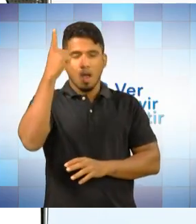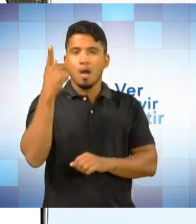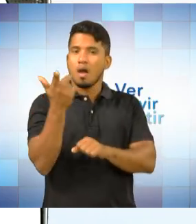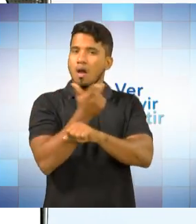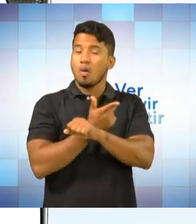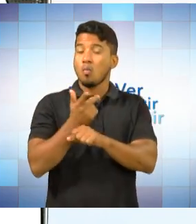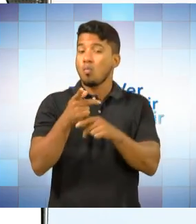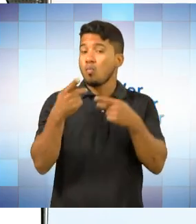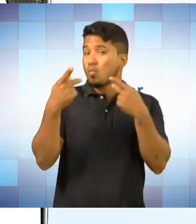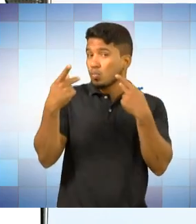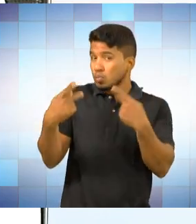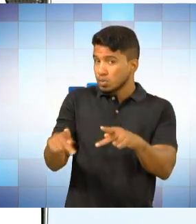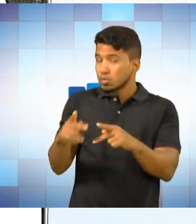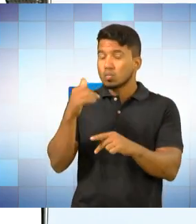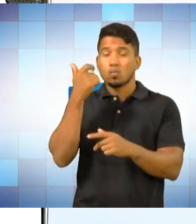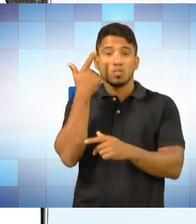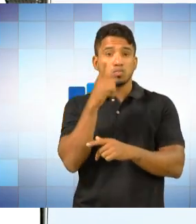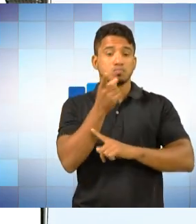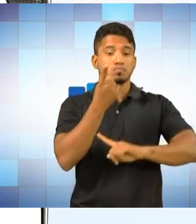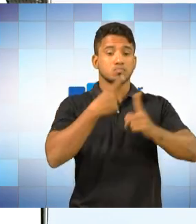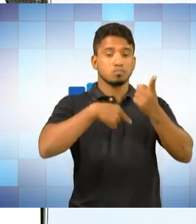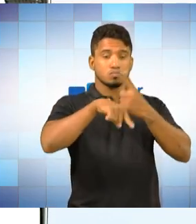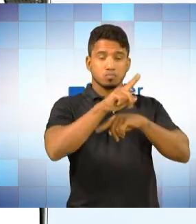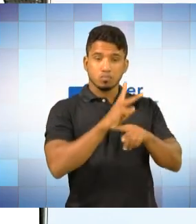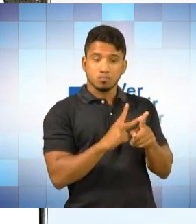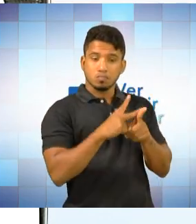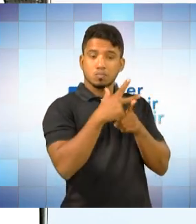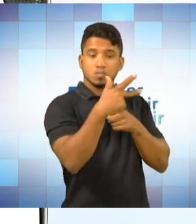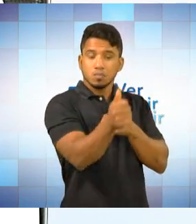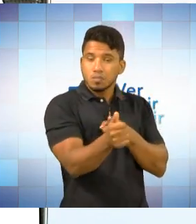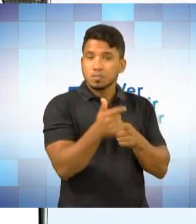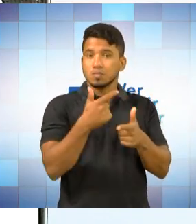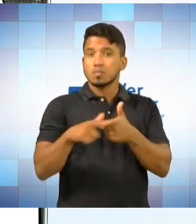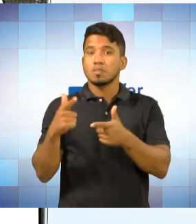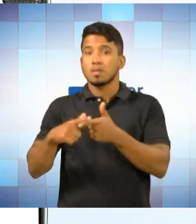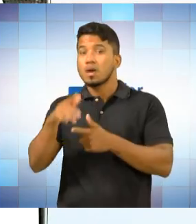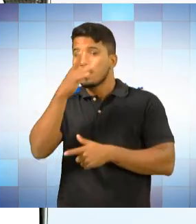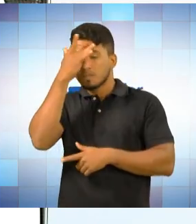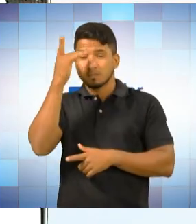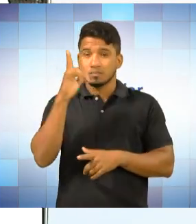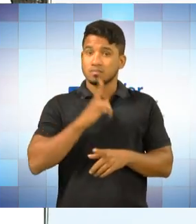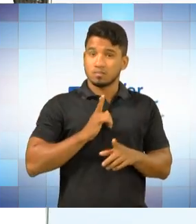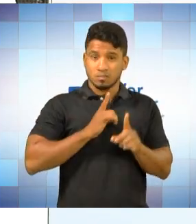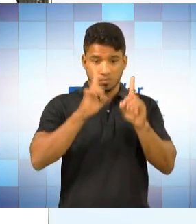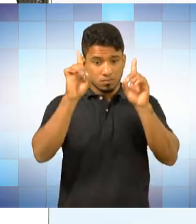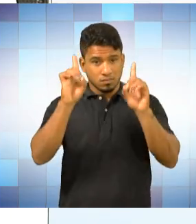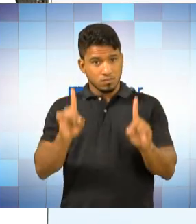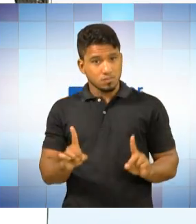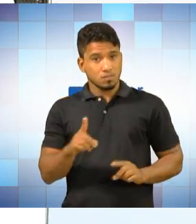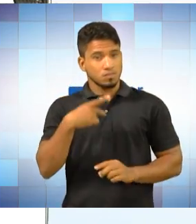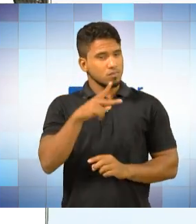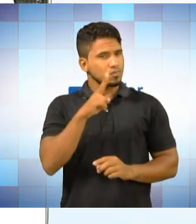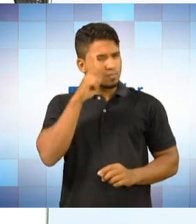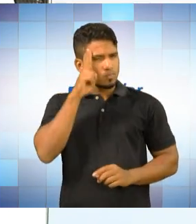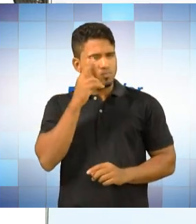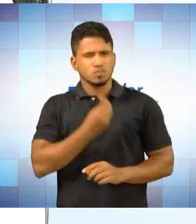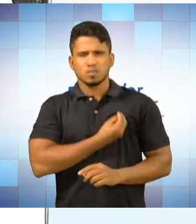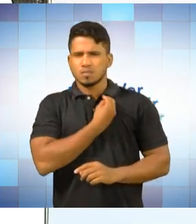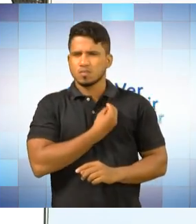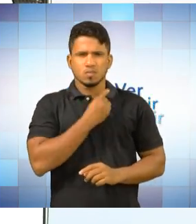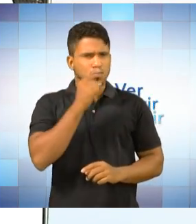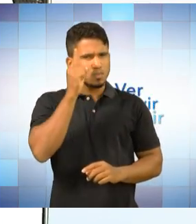buscar a superação. E as pessoas com deficiente, na sua trajetória